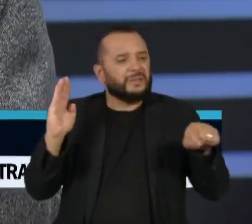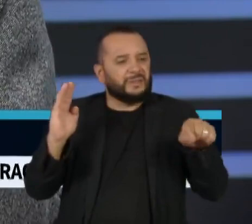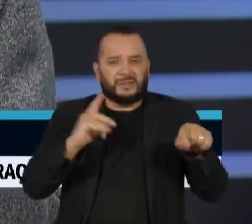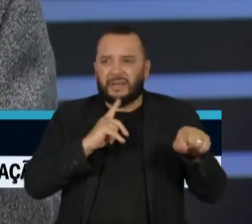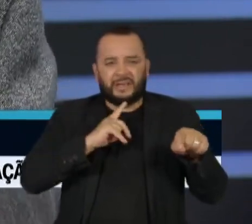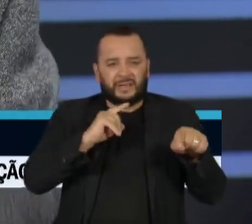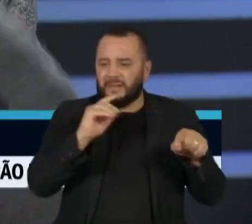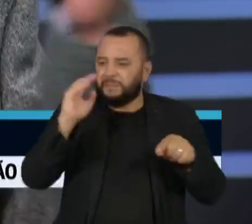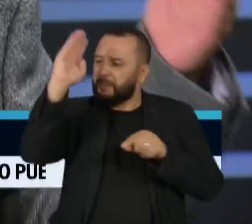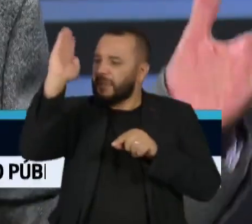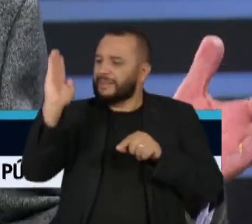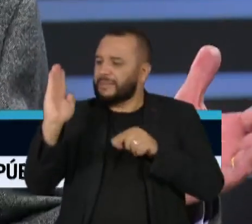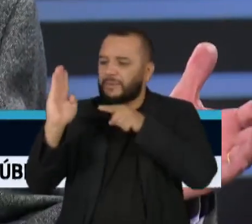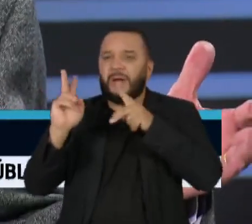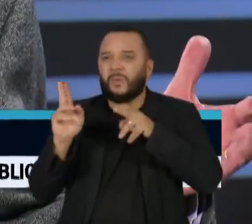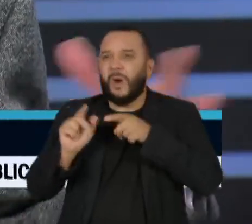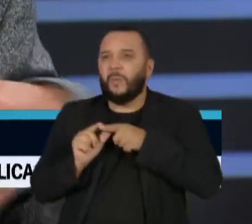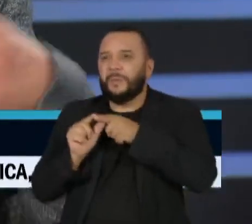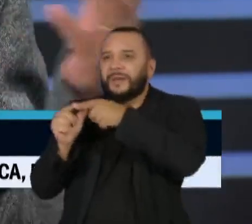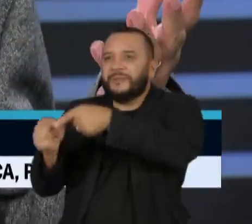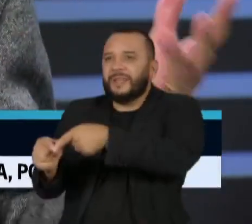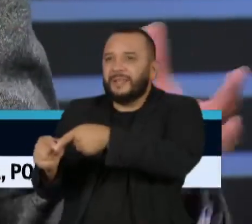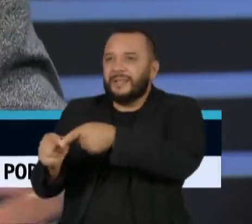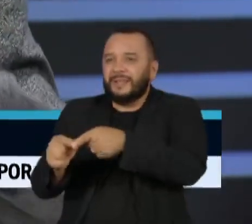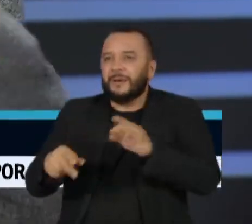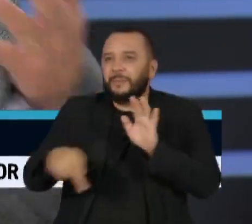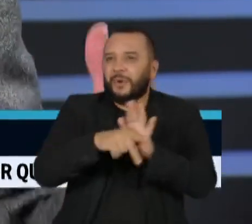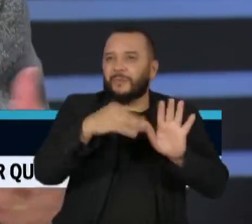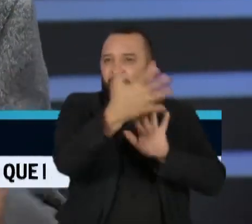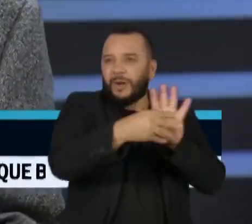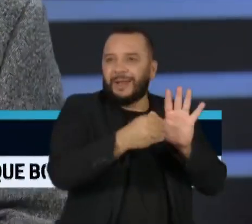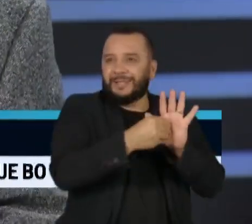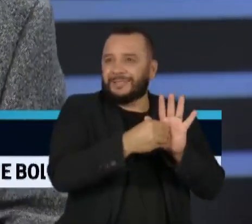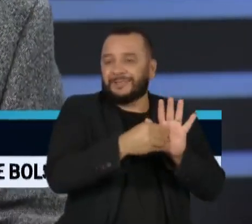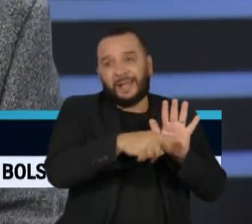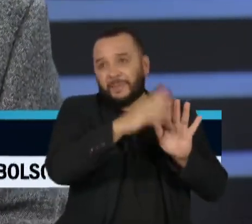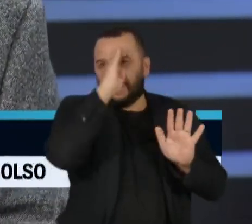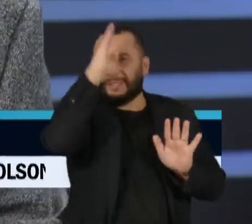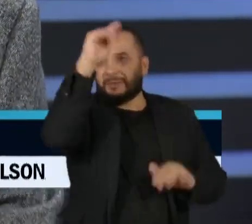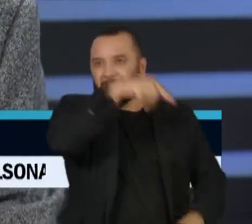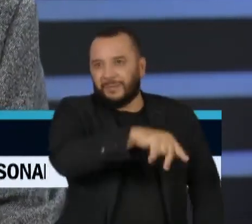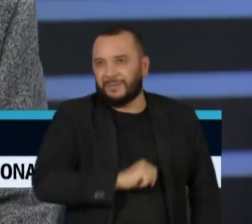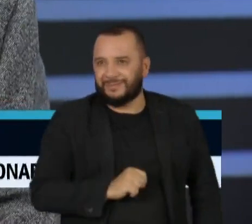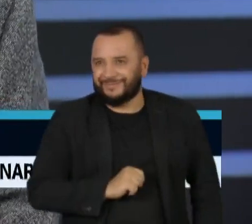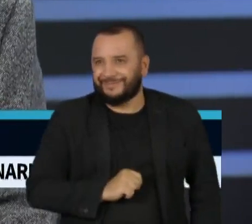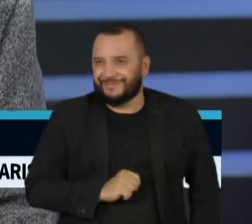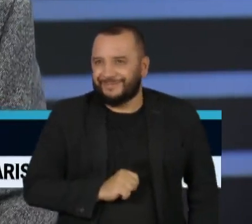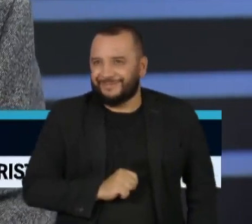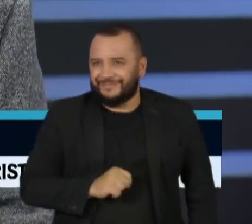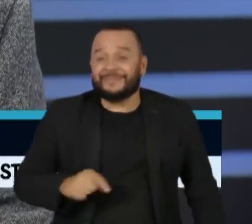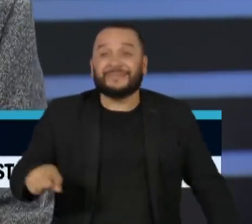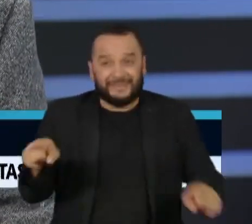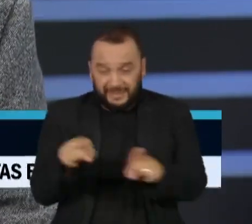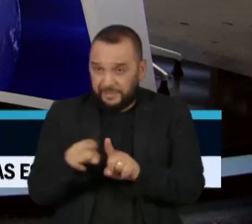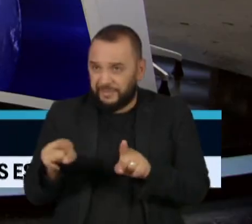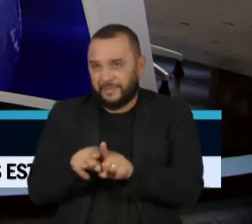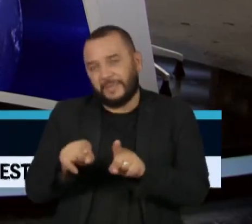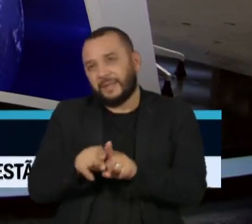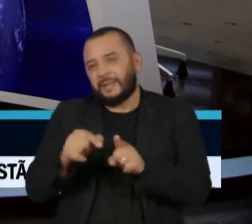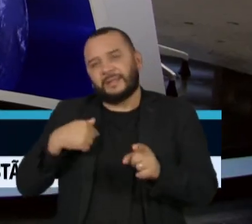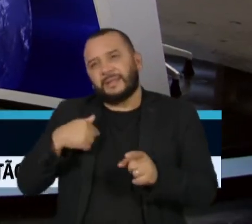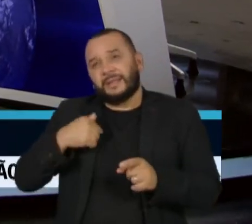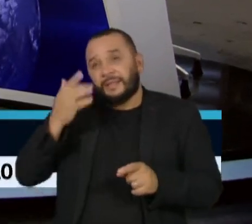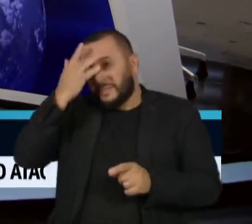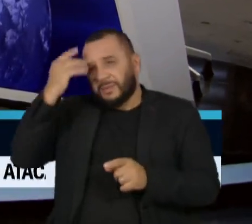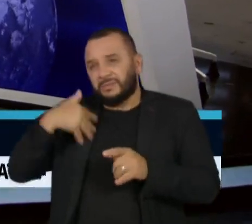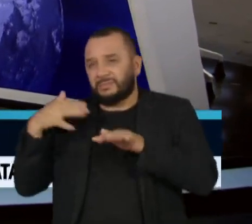transformou isso numa escala que os outros governos pelo menos mantinha uma certa imagem agora